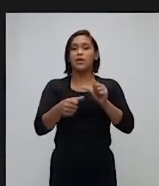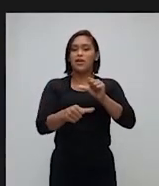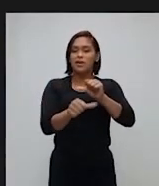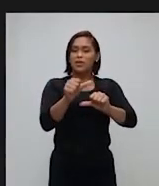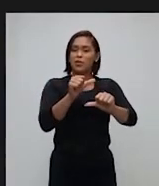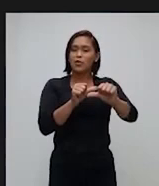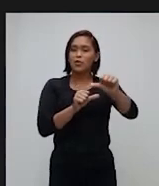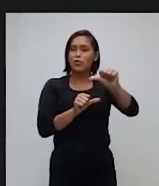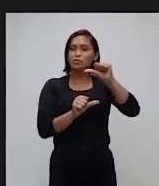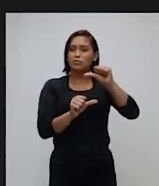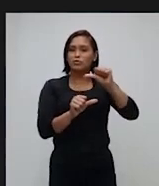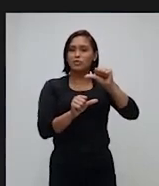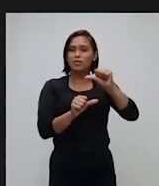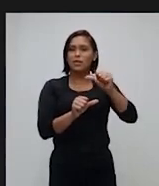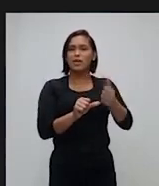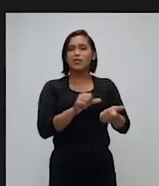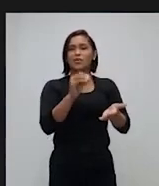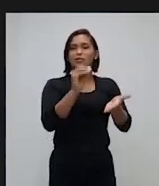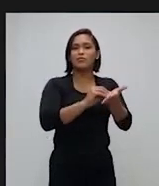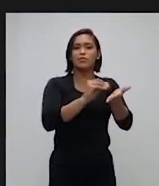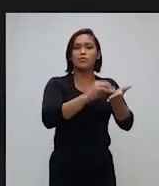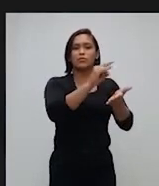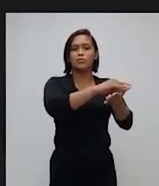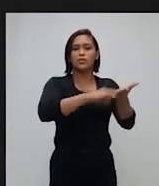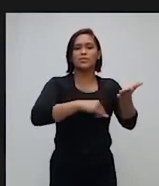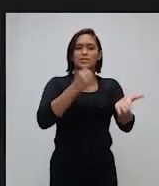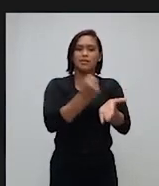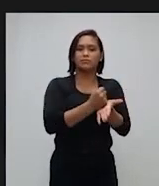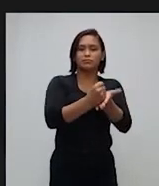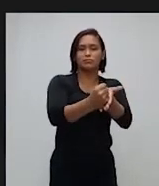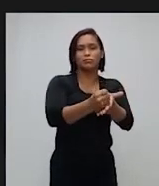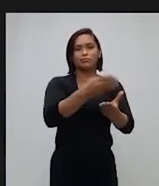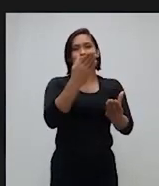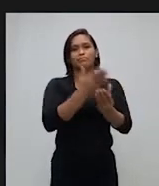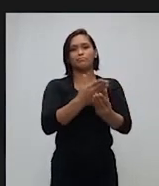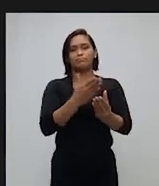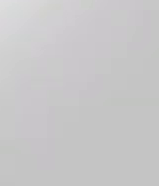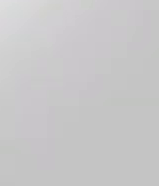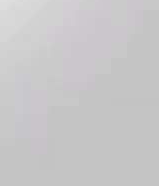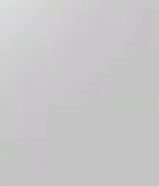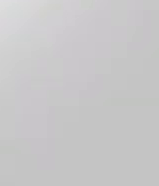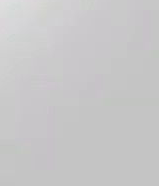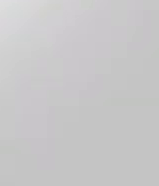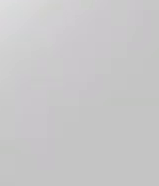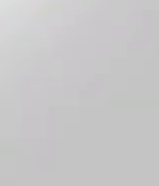ministros seguiram o seu voto e, por maioria, acolheram o recurso especial da fundação.